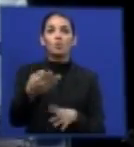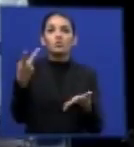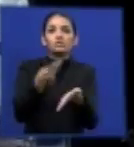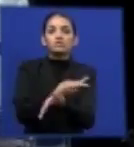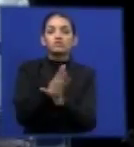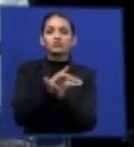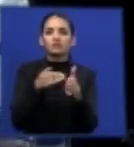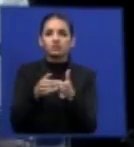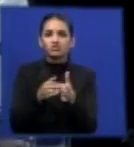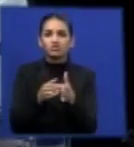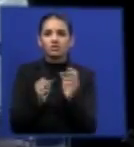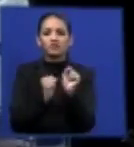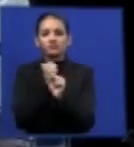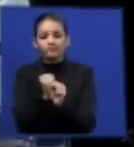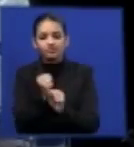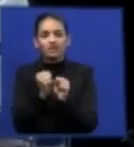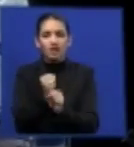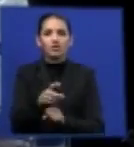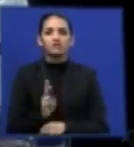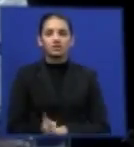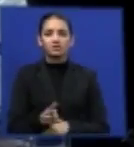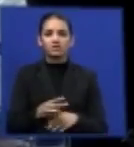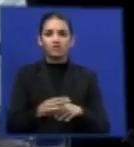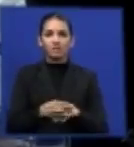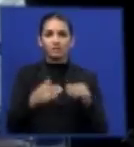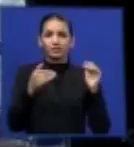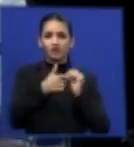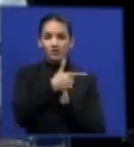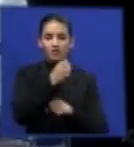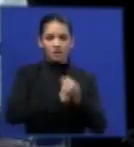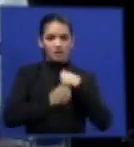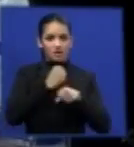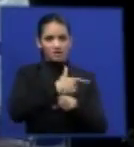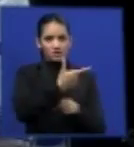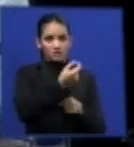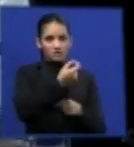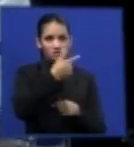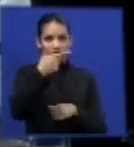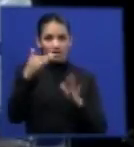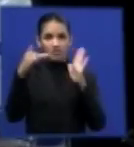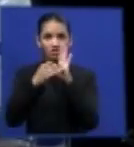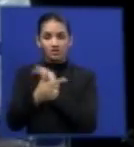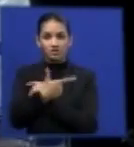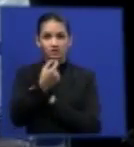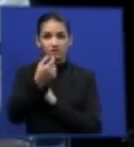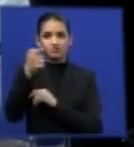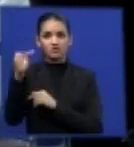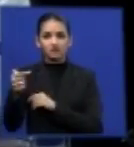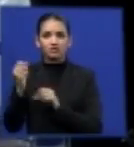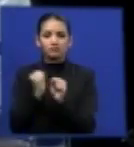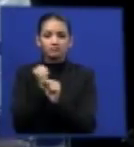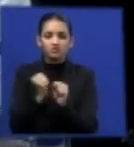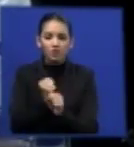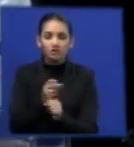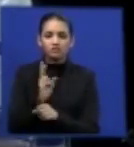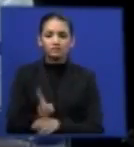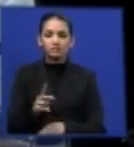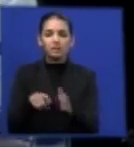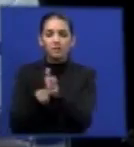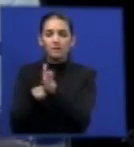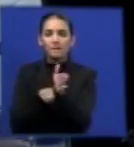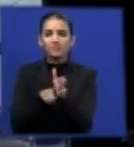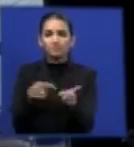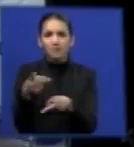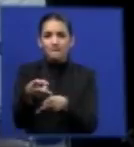ano a ano de 2002 para 2007 né Nós vemos que